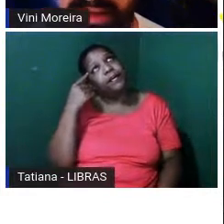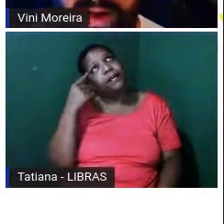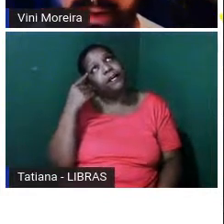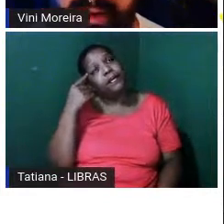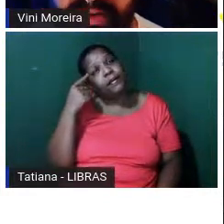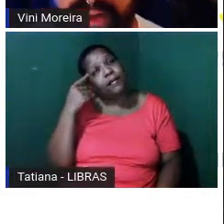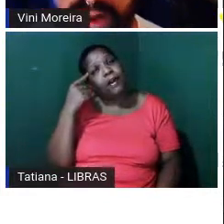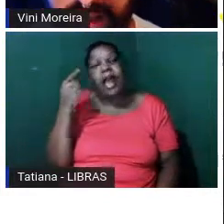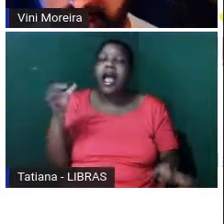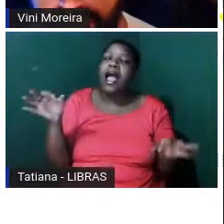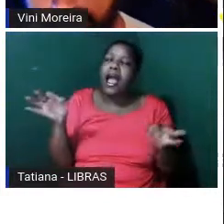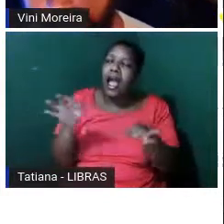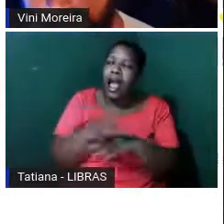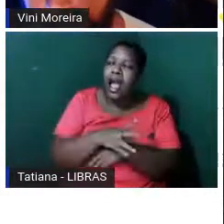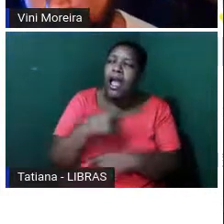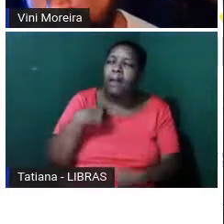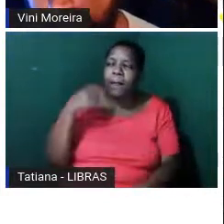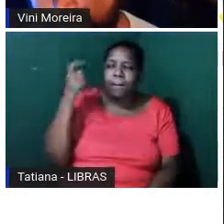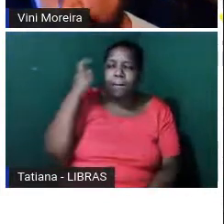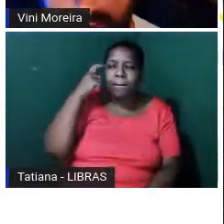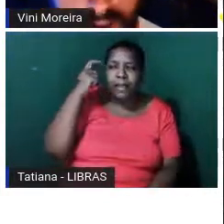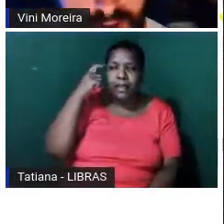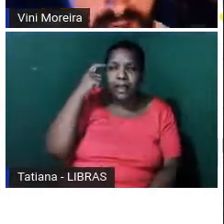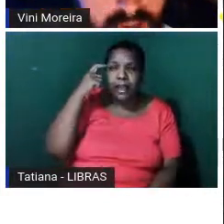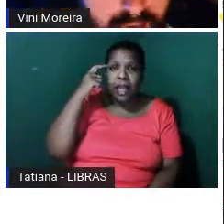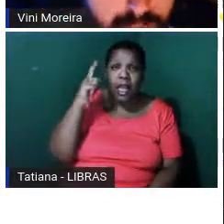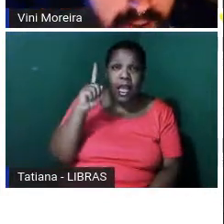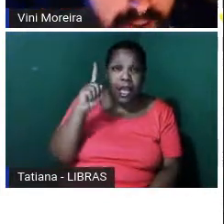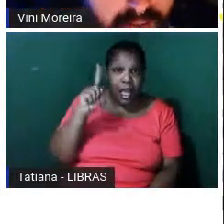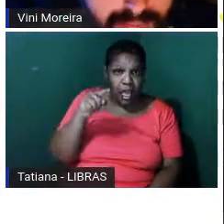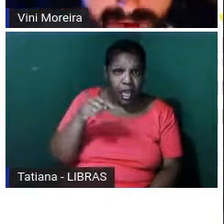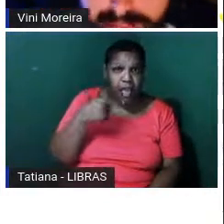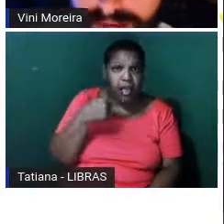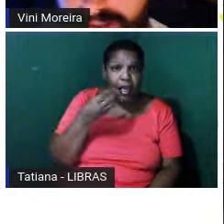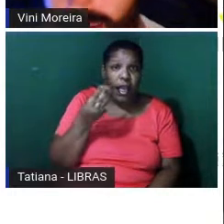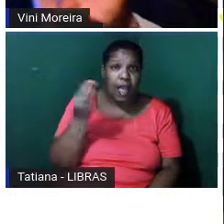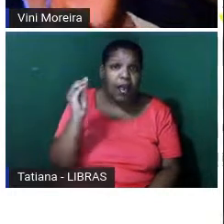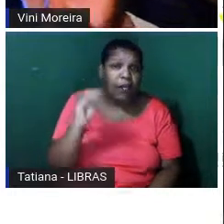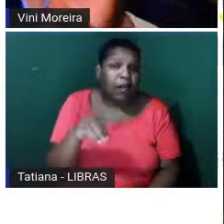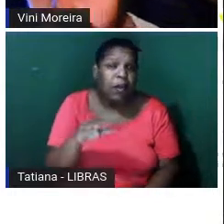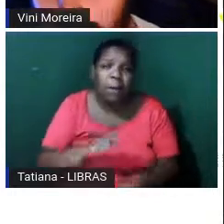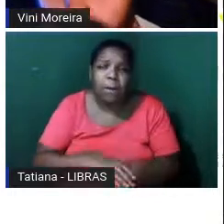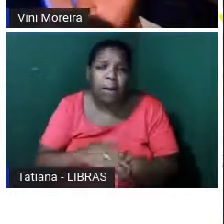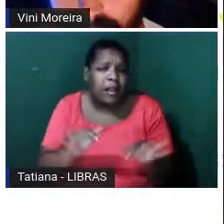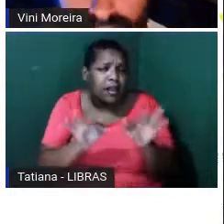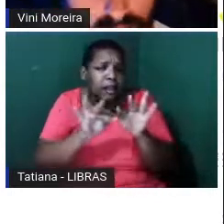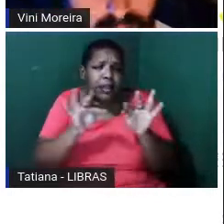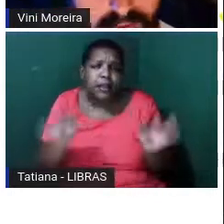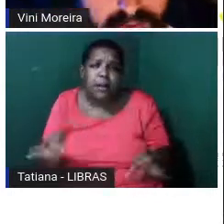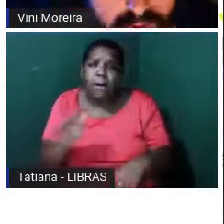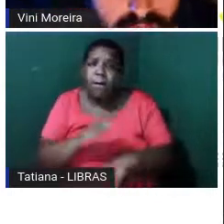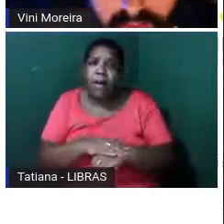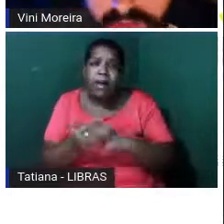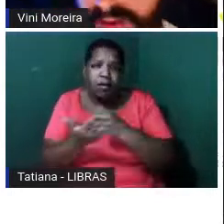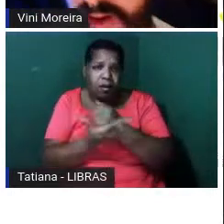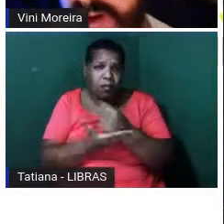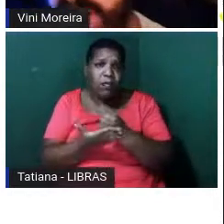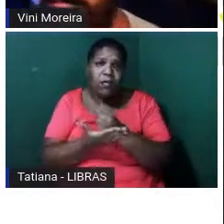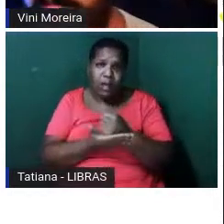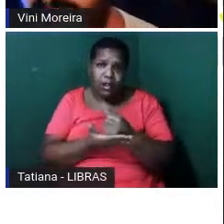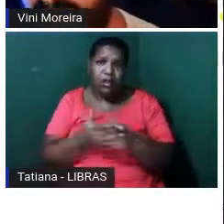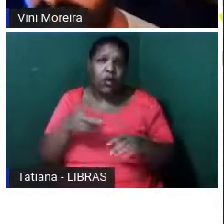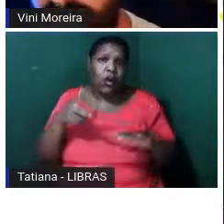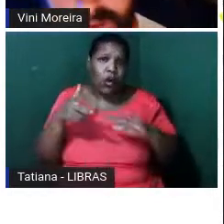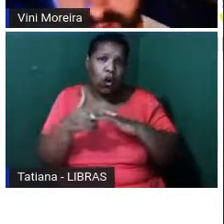o e termina o raciocínio dele é isso aqui é a aplicação mais básica mais simples de todos de um corte seco